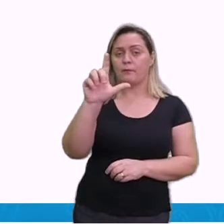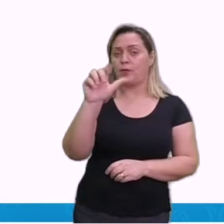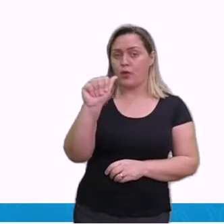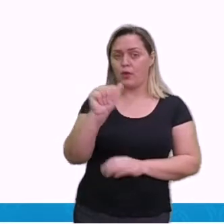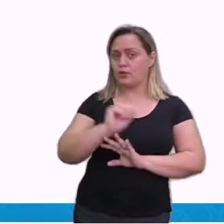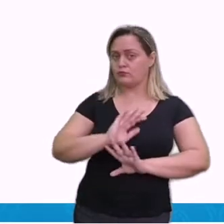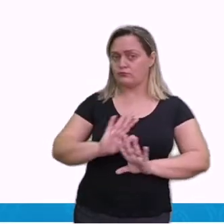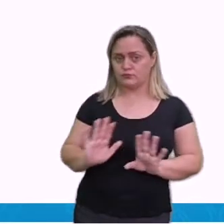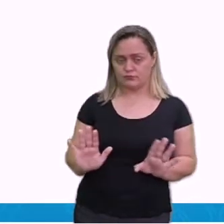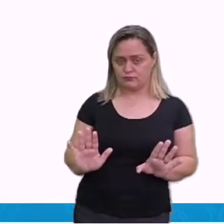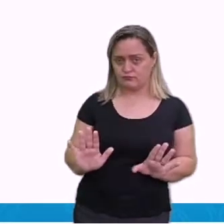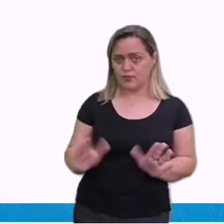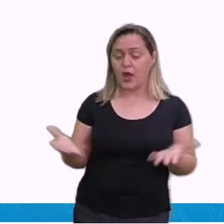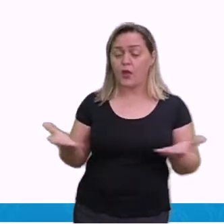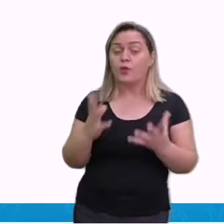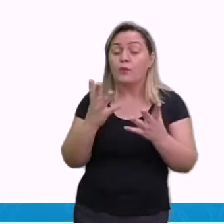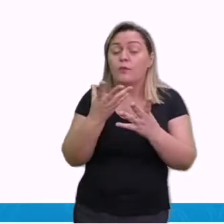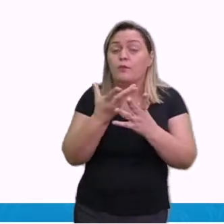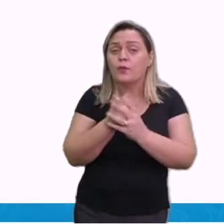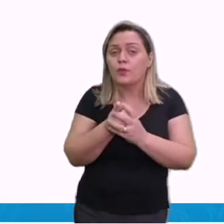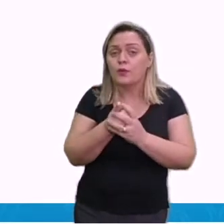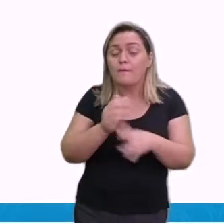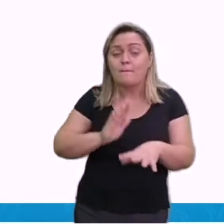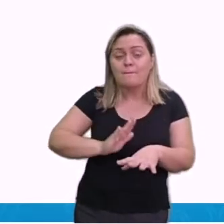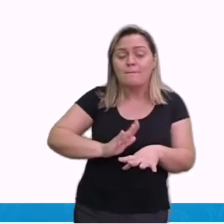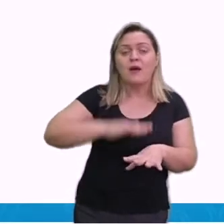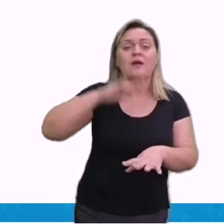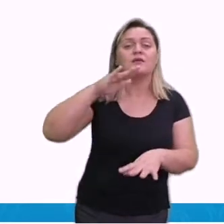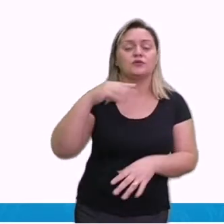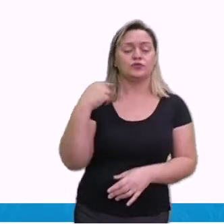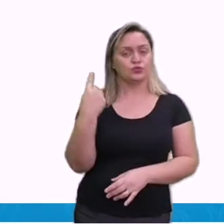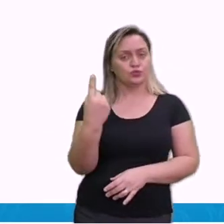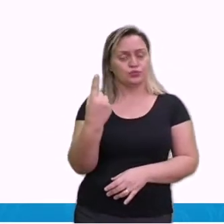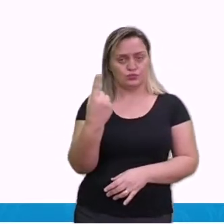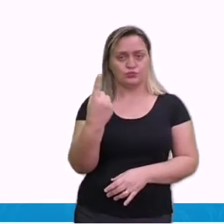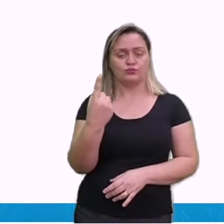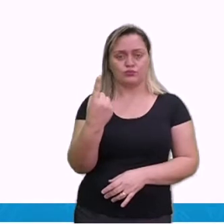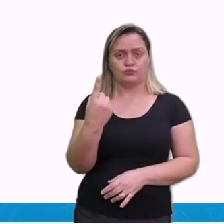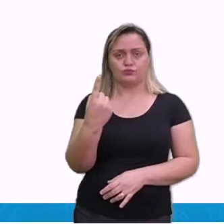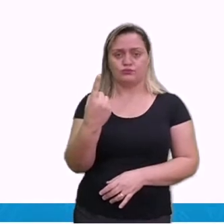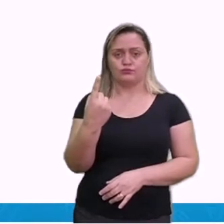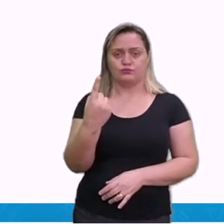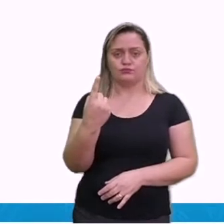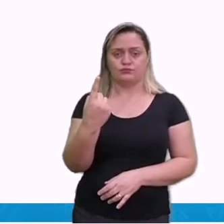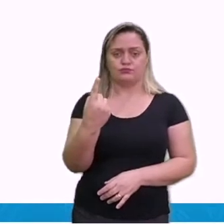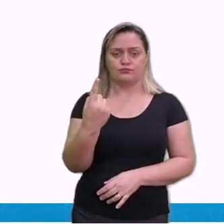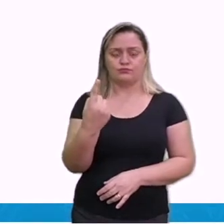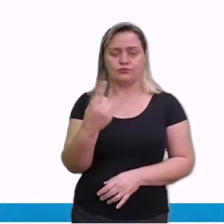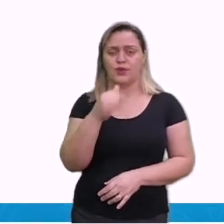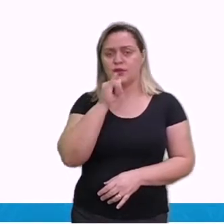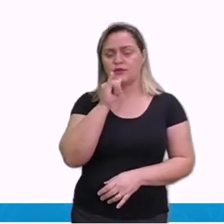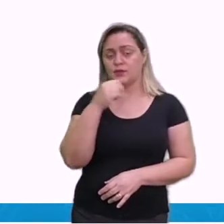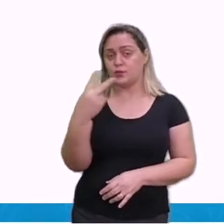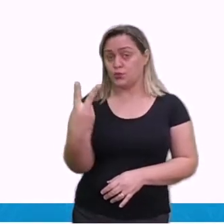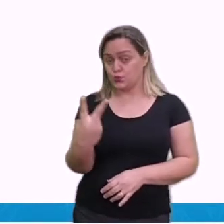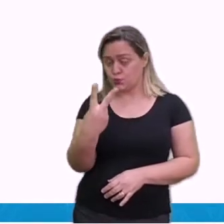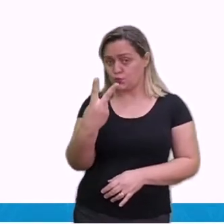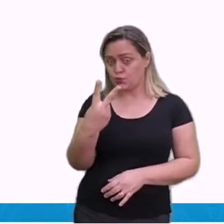isso. No plural é quando eu tenho uma quantidade maior ou mais que uma. Então, eu tenho